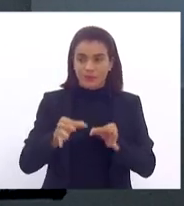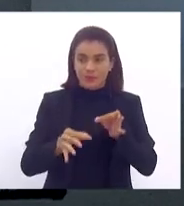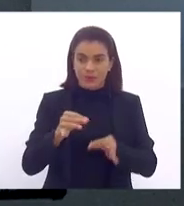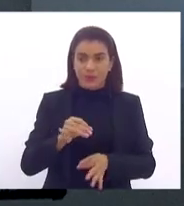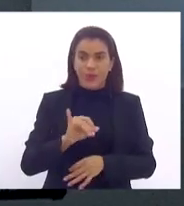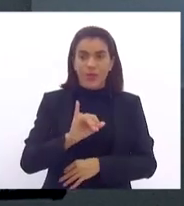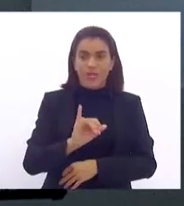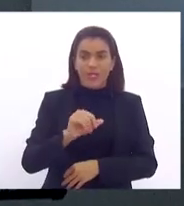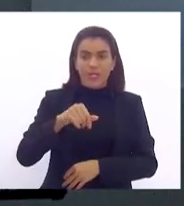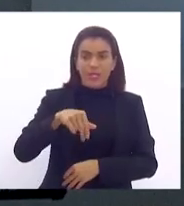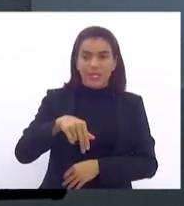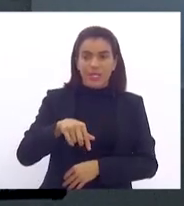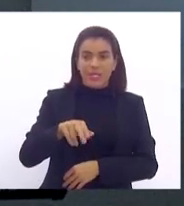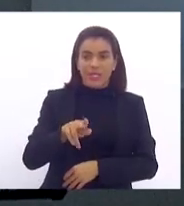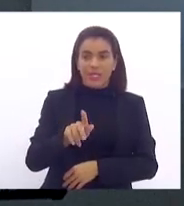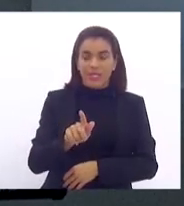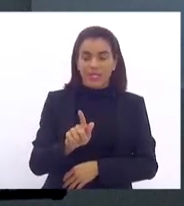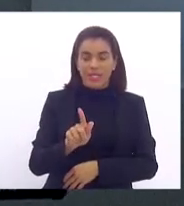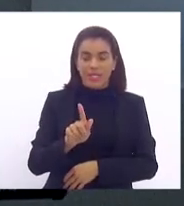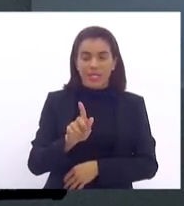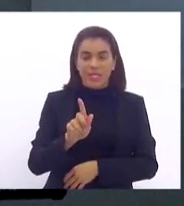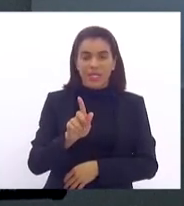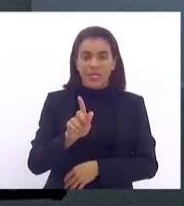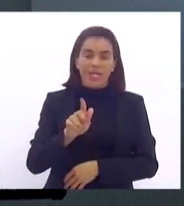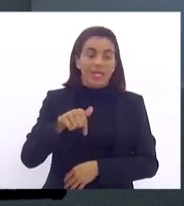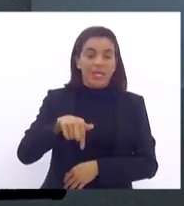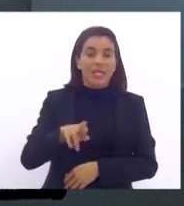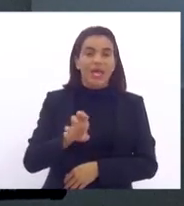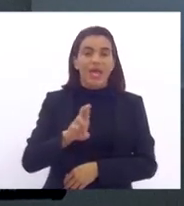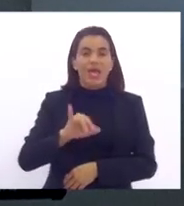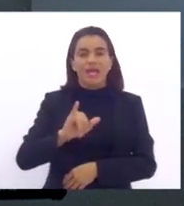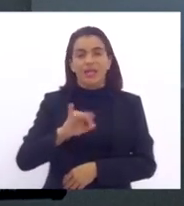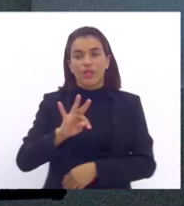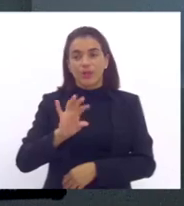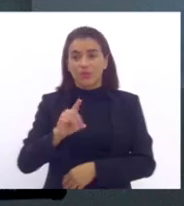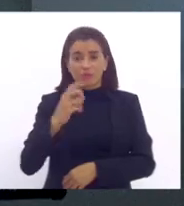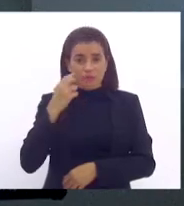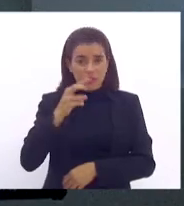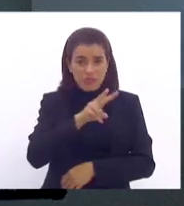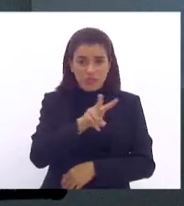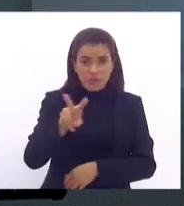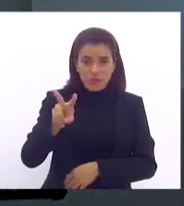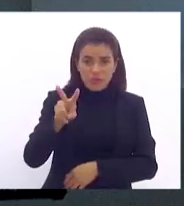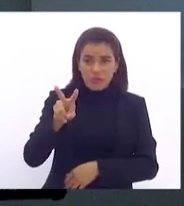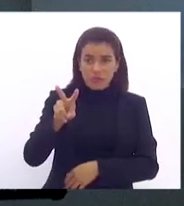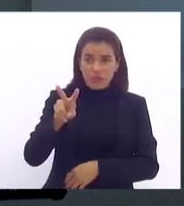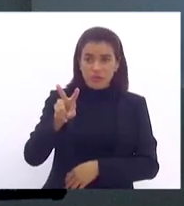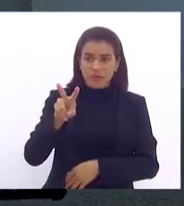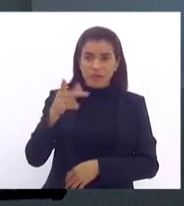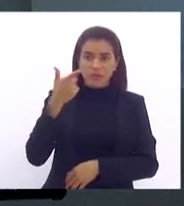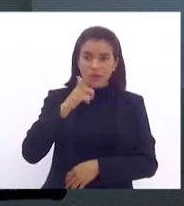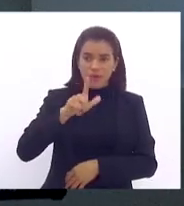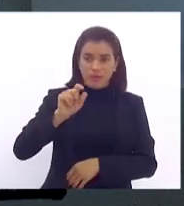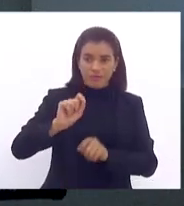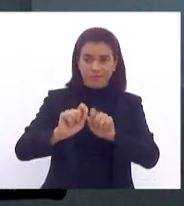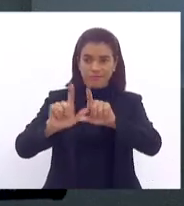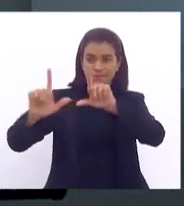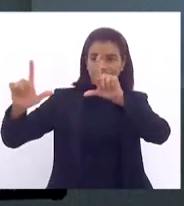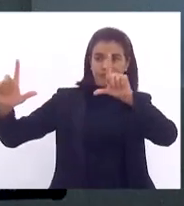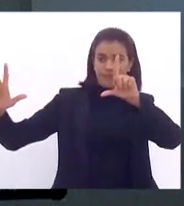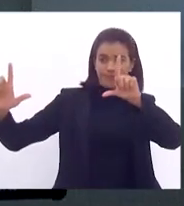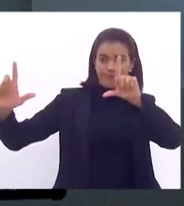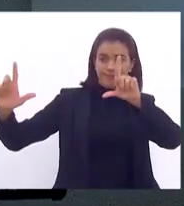4781 das fake News para chamar a atenção não sei se vocês estão vendo a a a a projeção da da